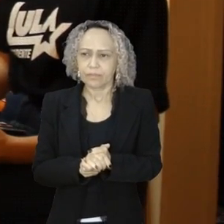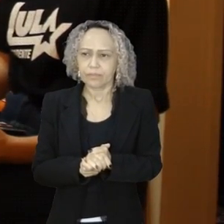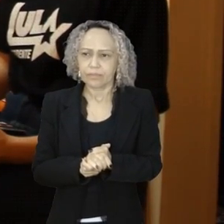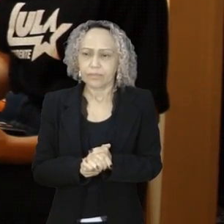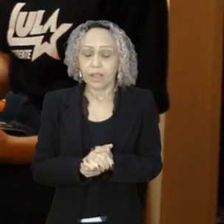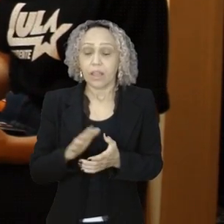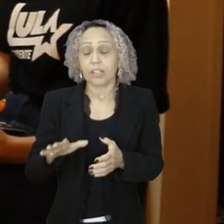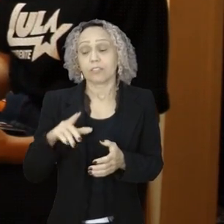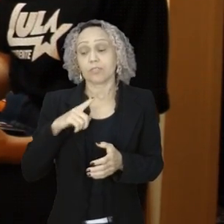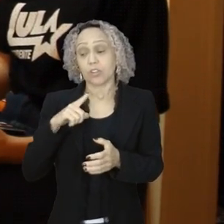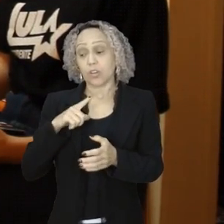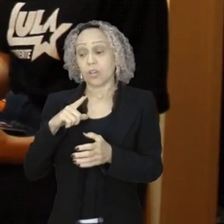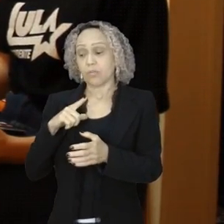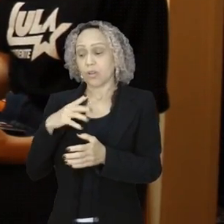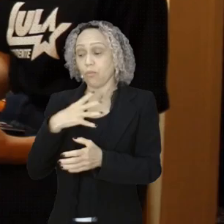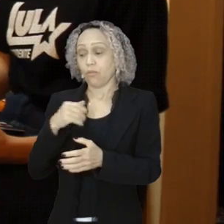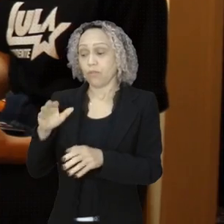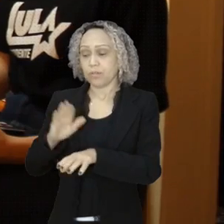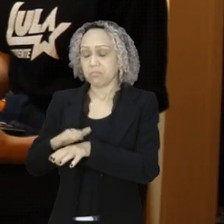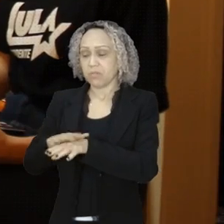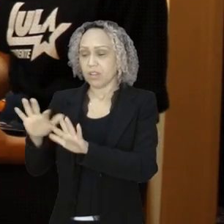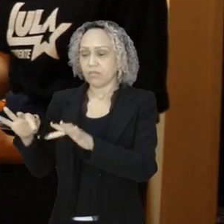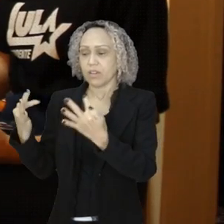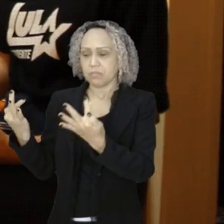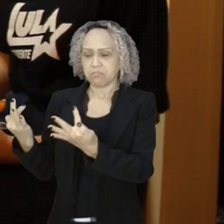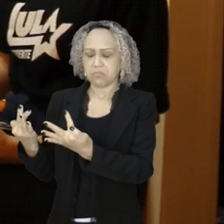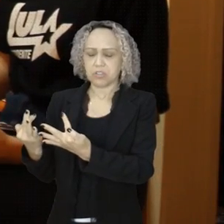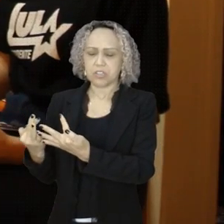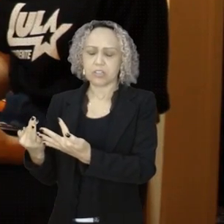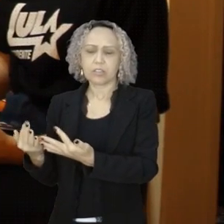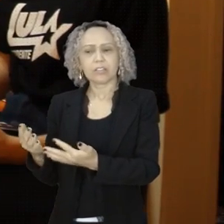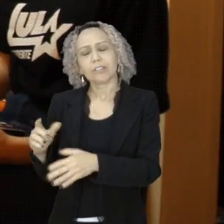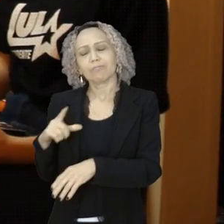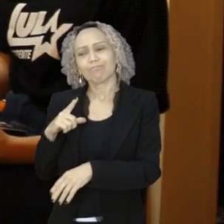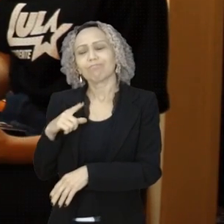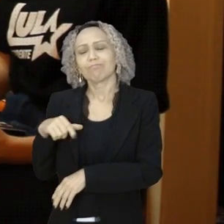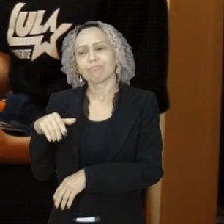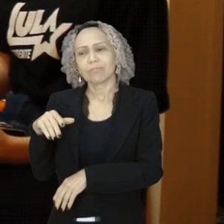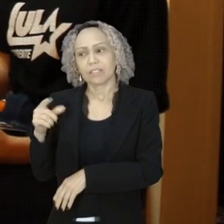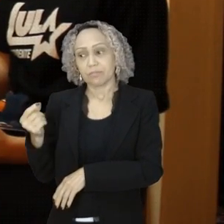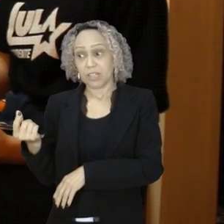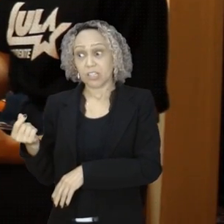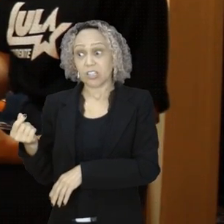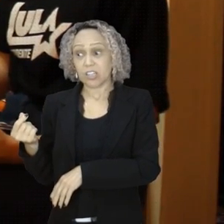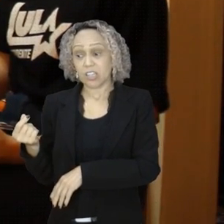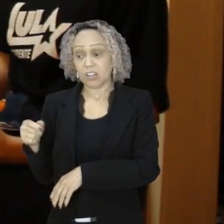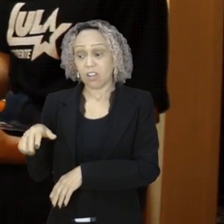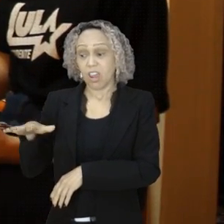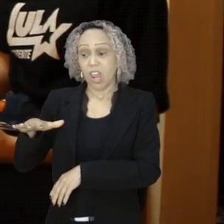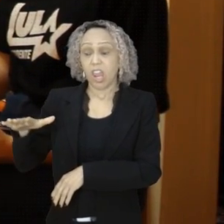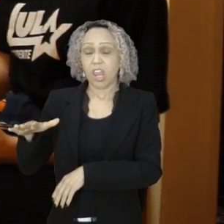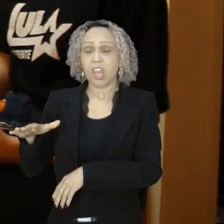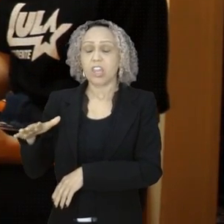das famílias mais modestas que não podiam e estudar lá fora. E